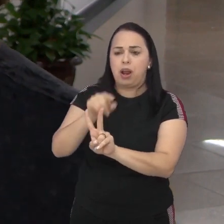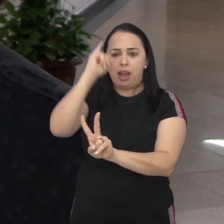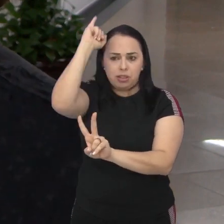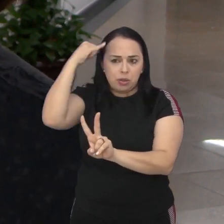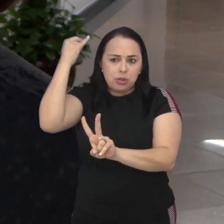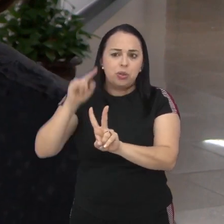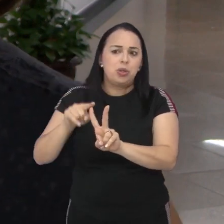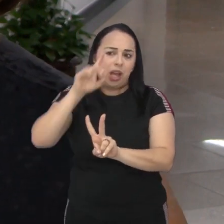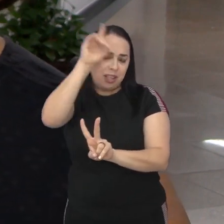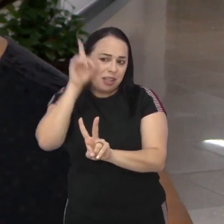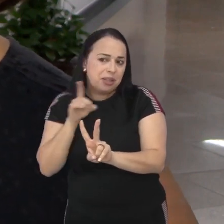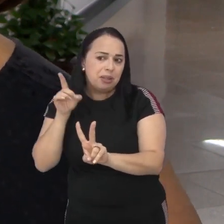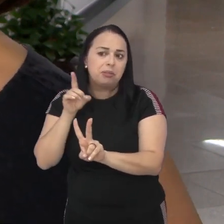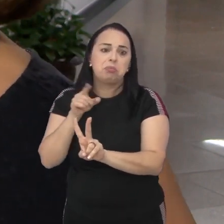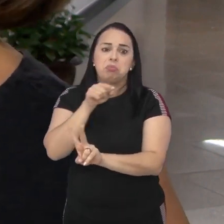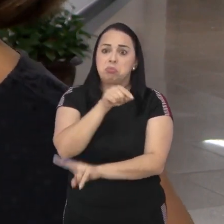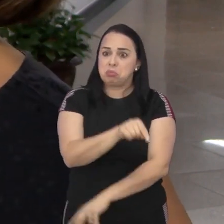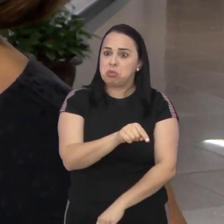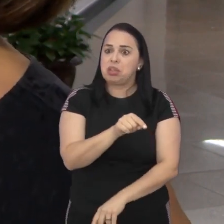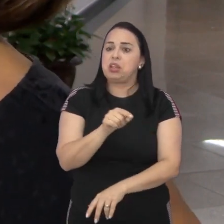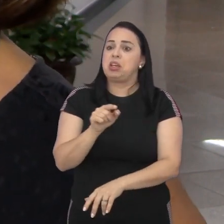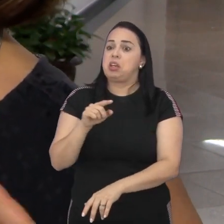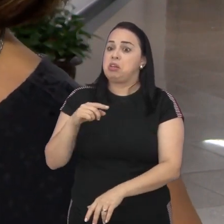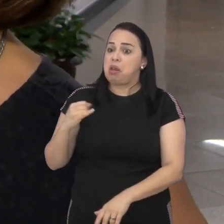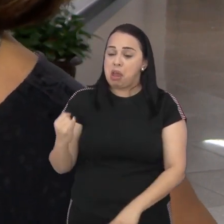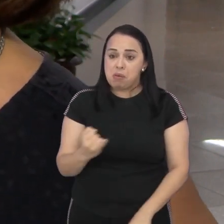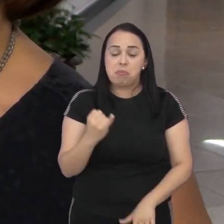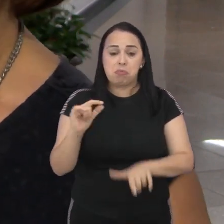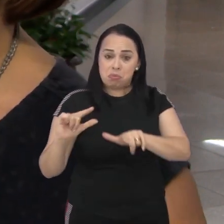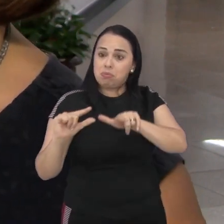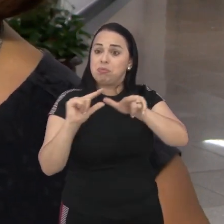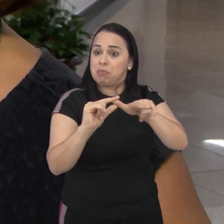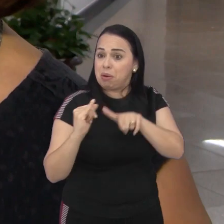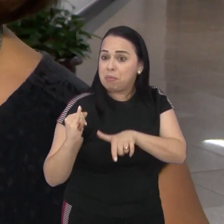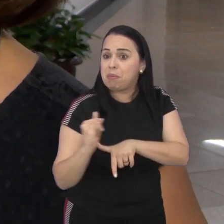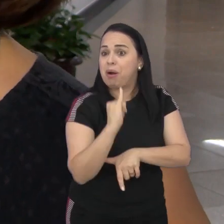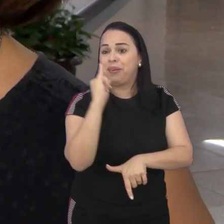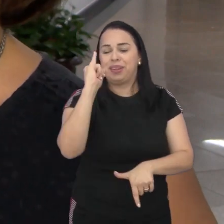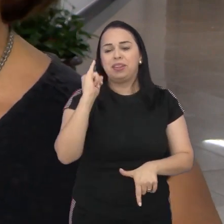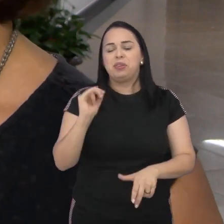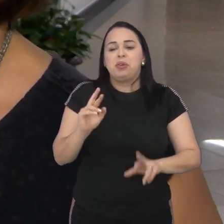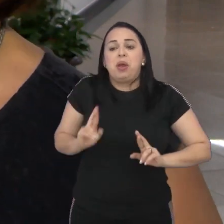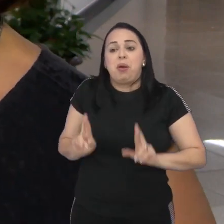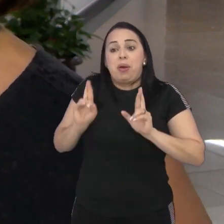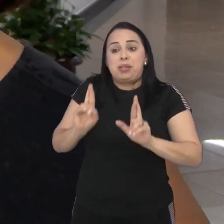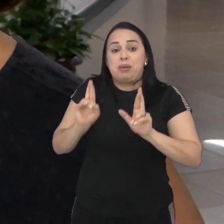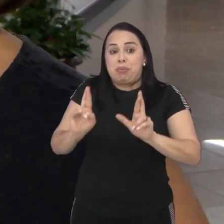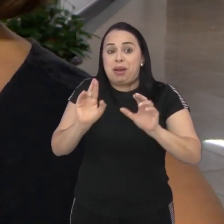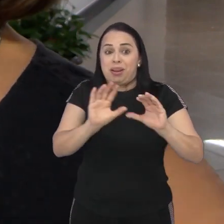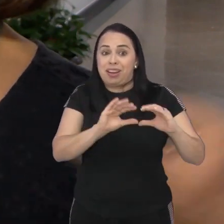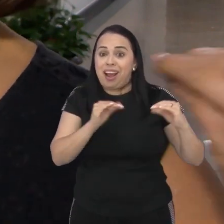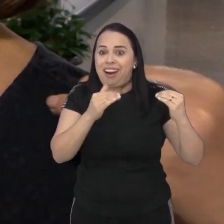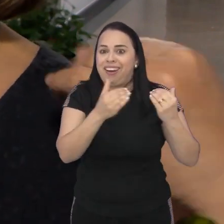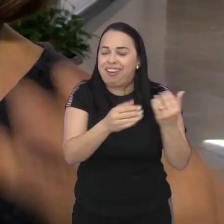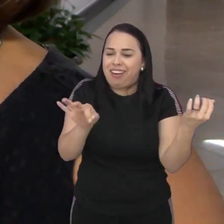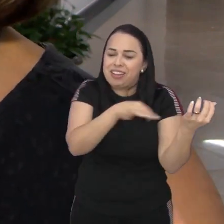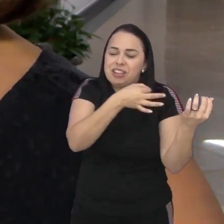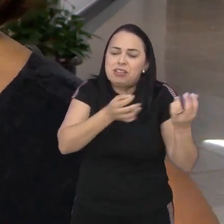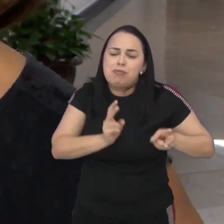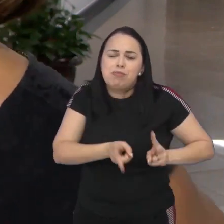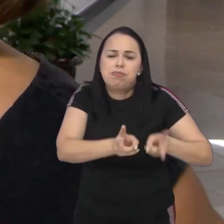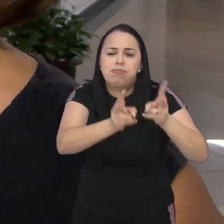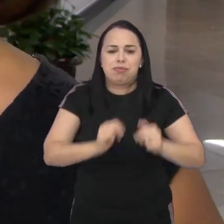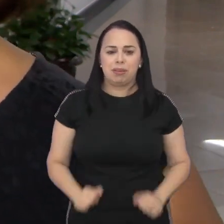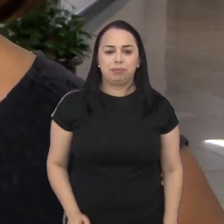Dr. Zé Cláudio, e dizer que a cidade ganha, a Câmara ganha com essa homenagem. E eu espero que essa orquestra fique